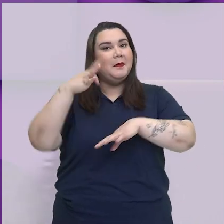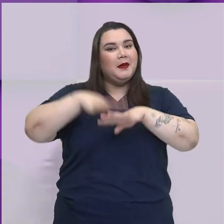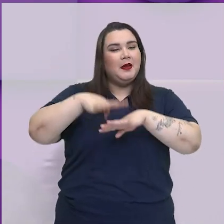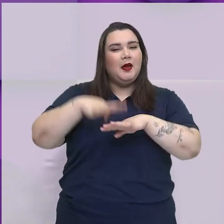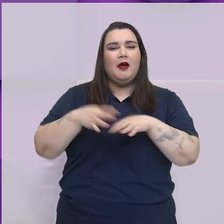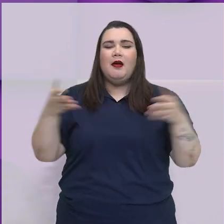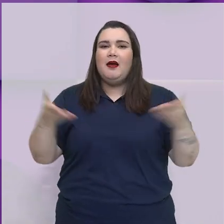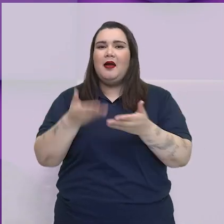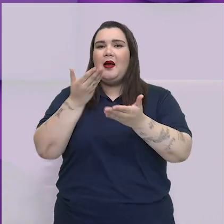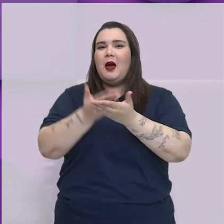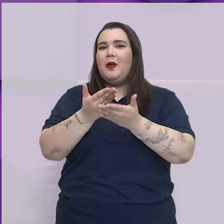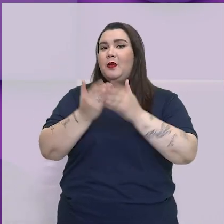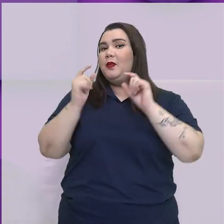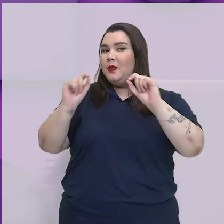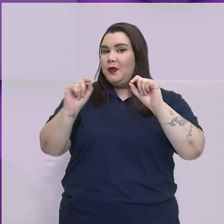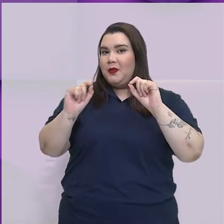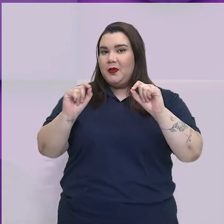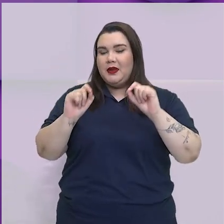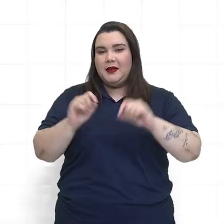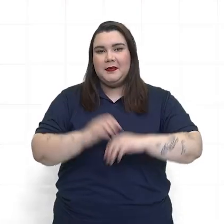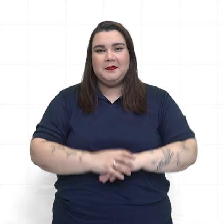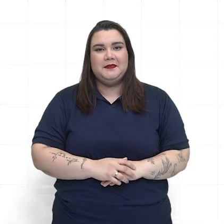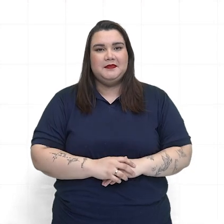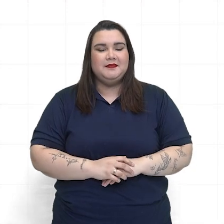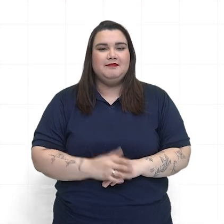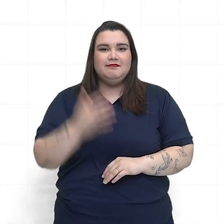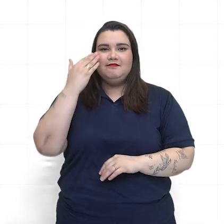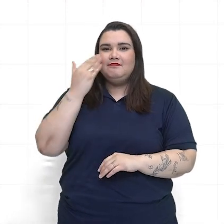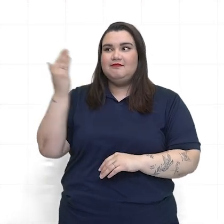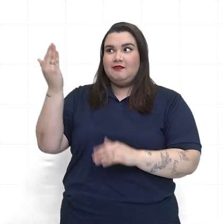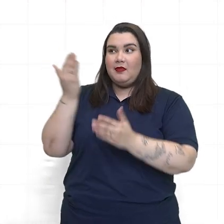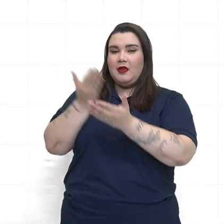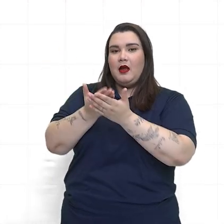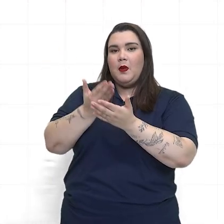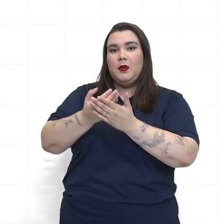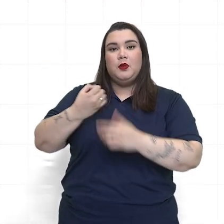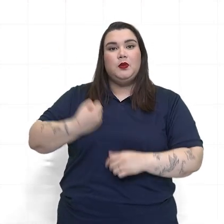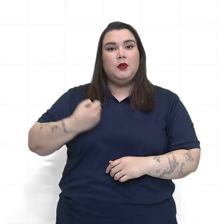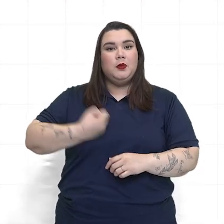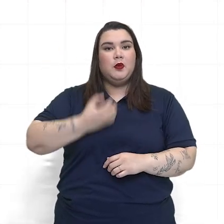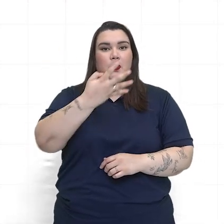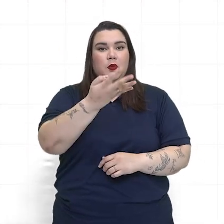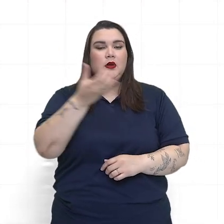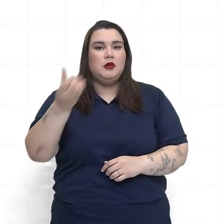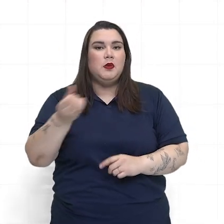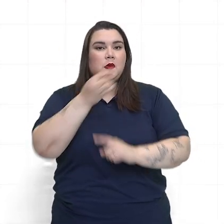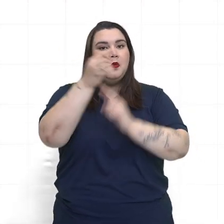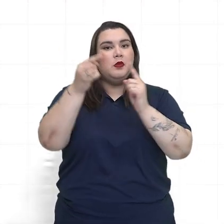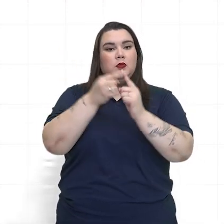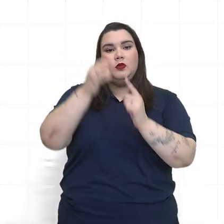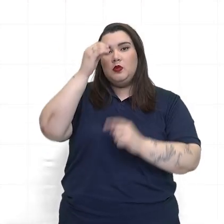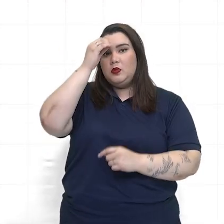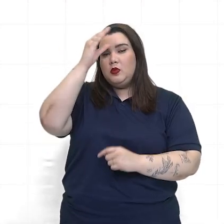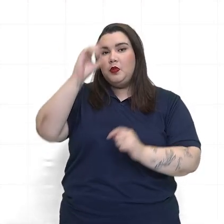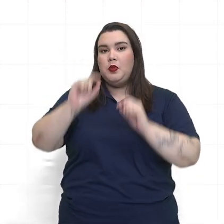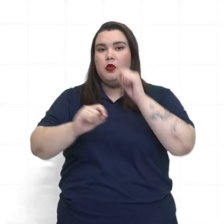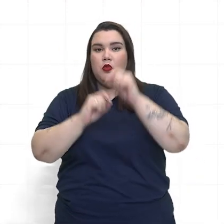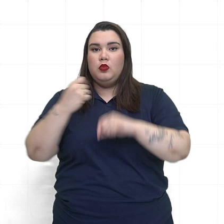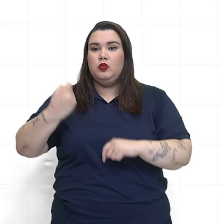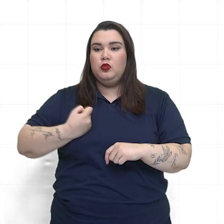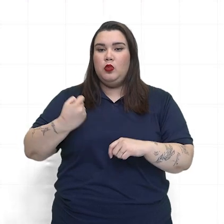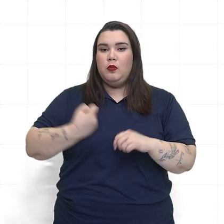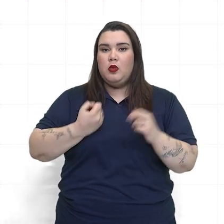de matemática. Vejamos o que temos para hoje. Aula 46, objeto de